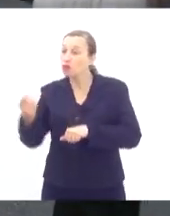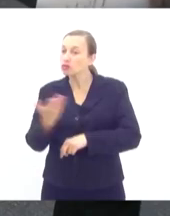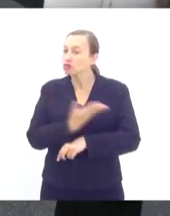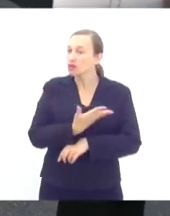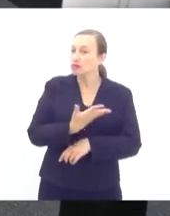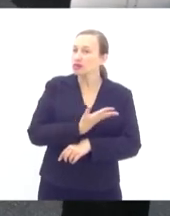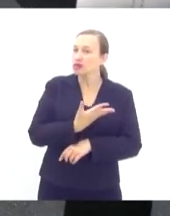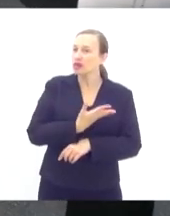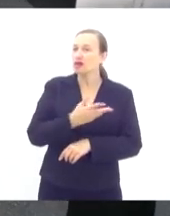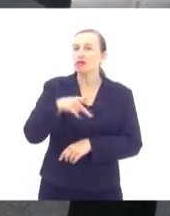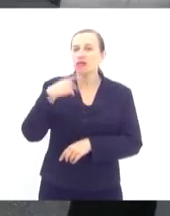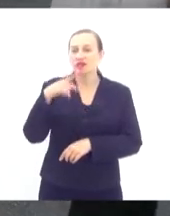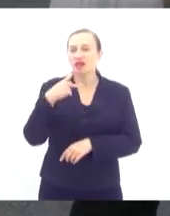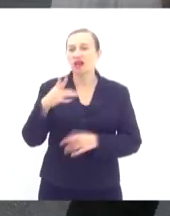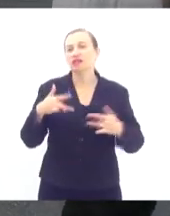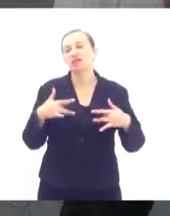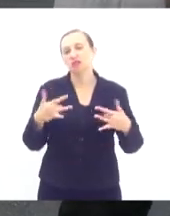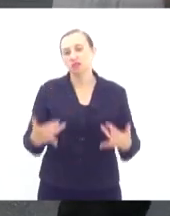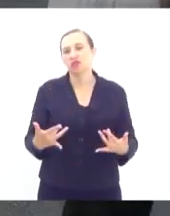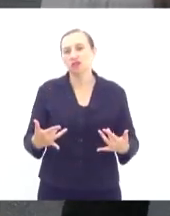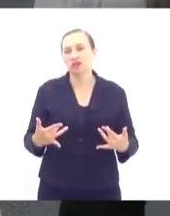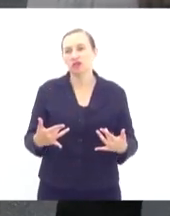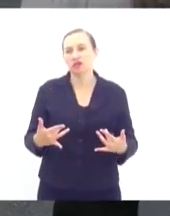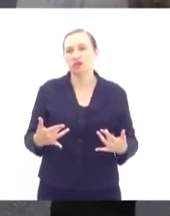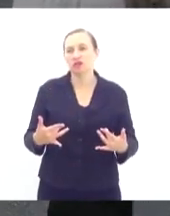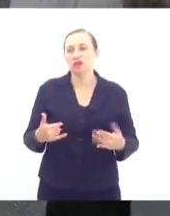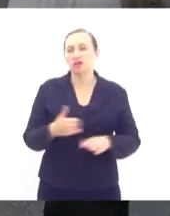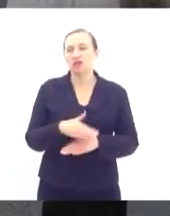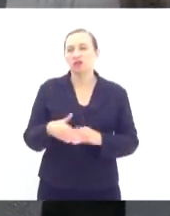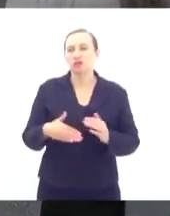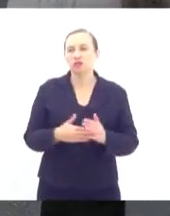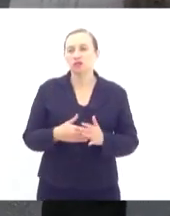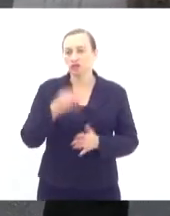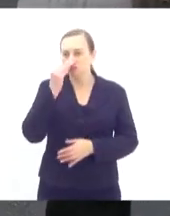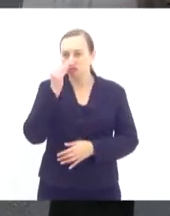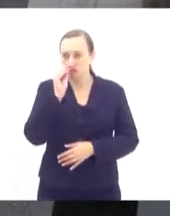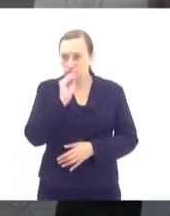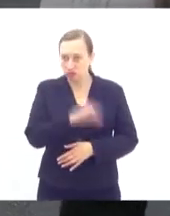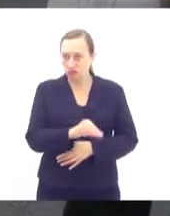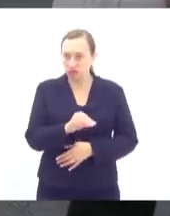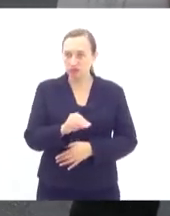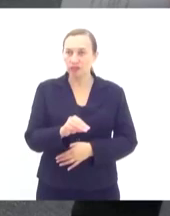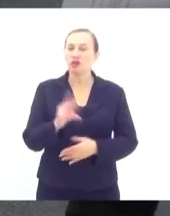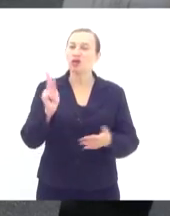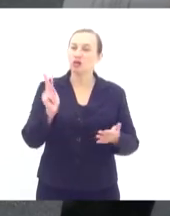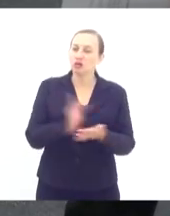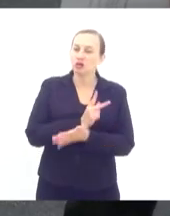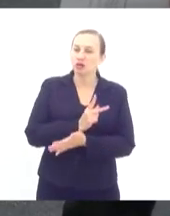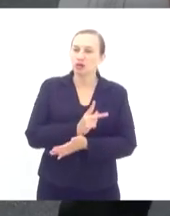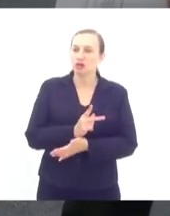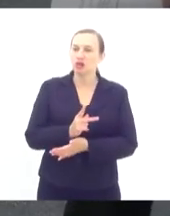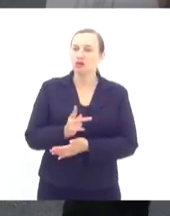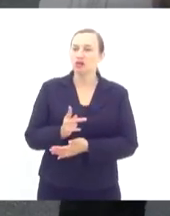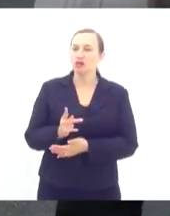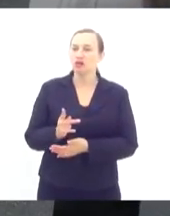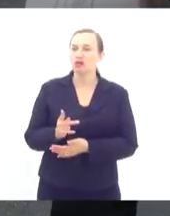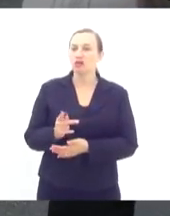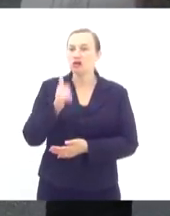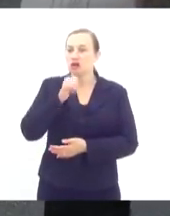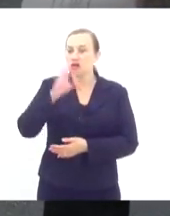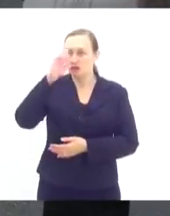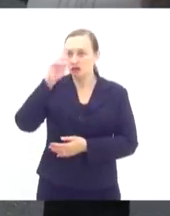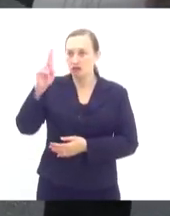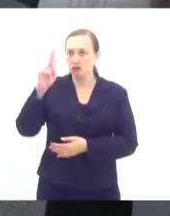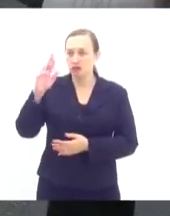para manifestar minha solidariedade e Total repúdio O que aconteceu com você excelência no uso das suas